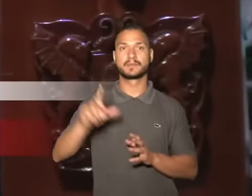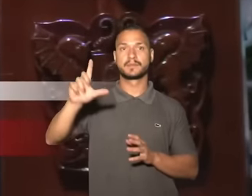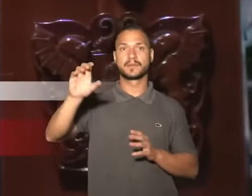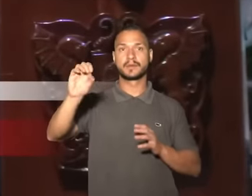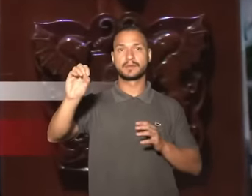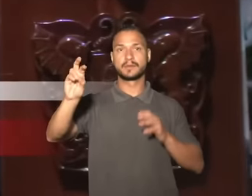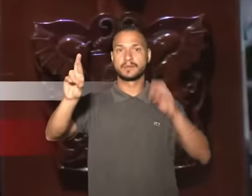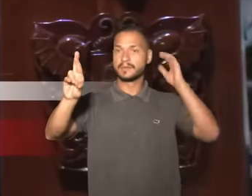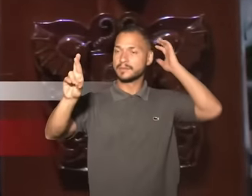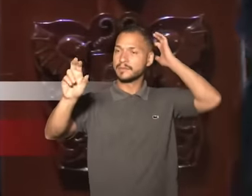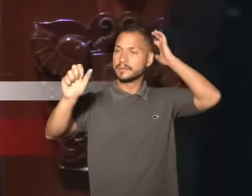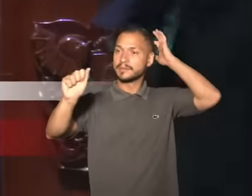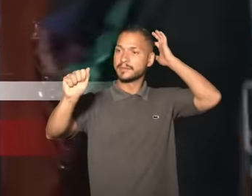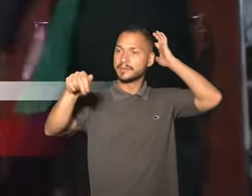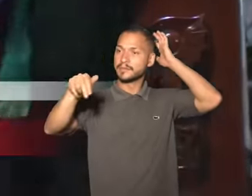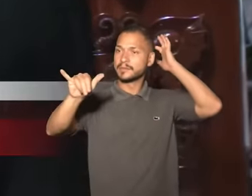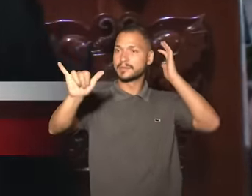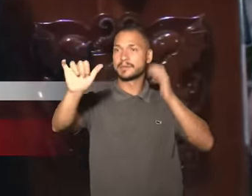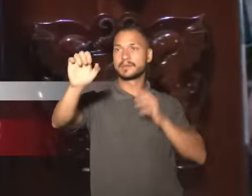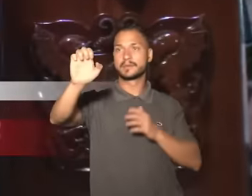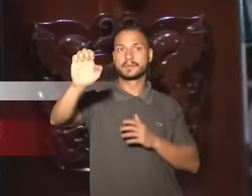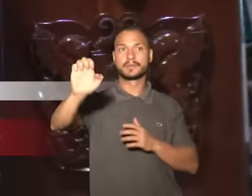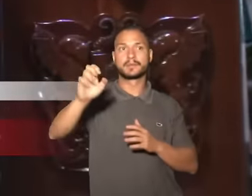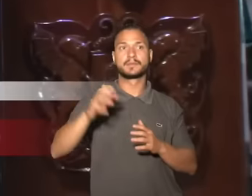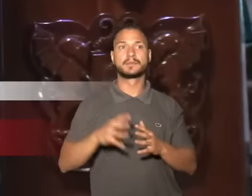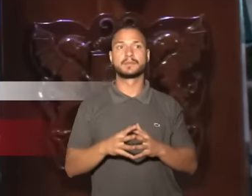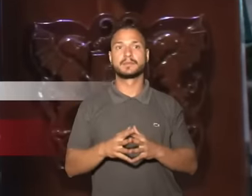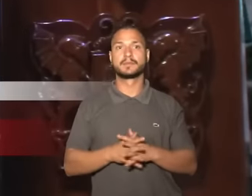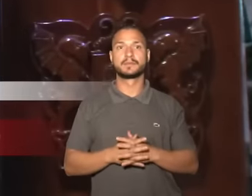Lorraina Stephanie Moreira de Paula.